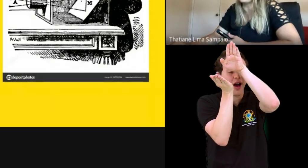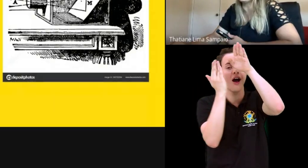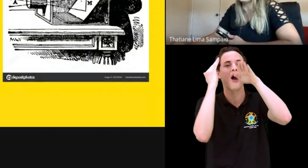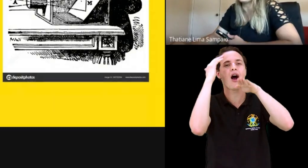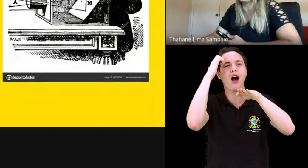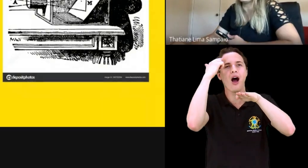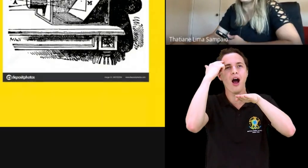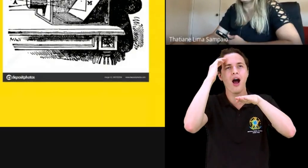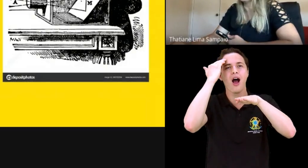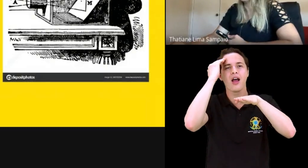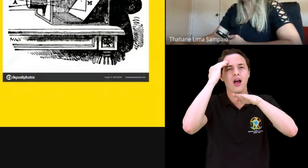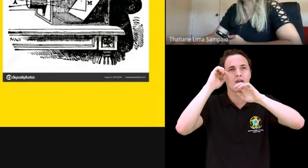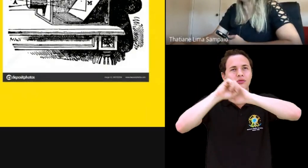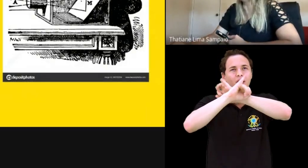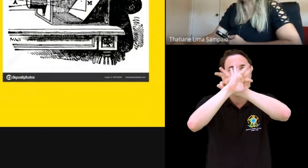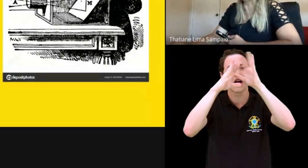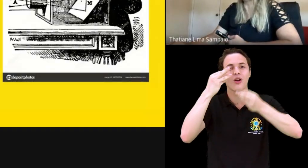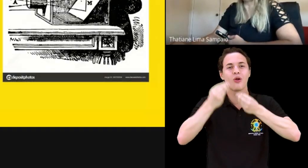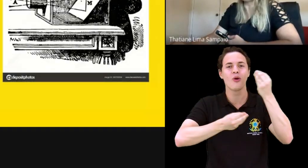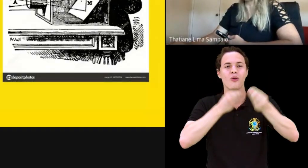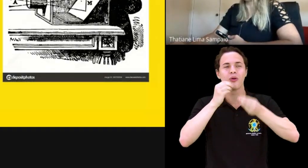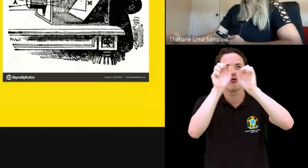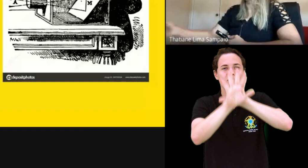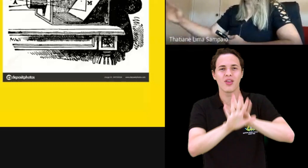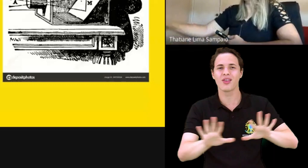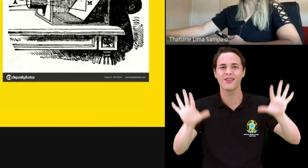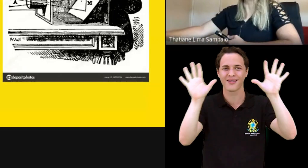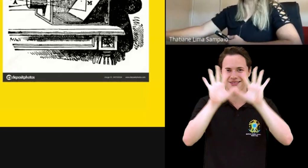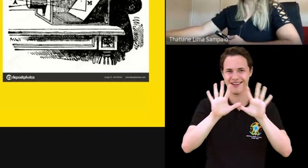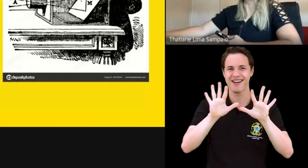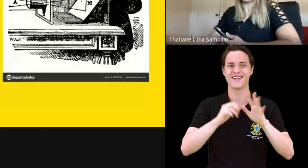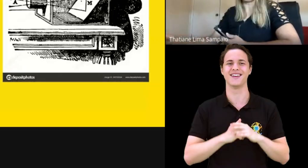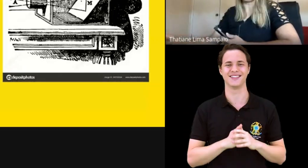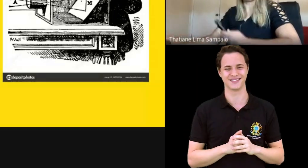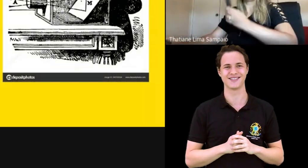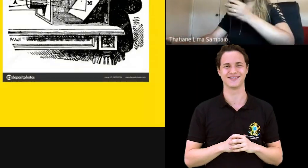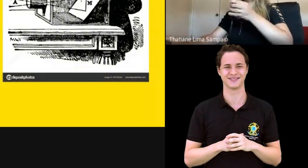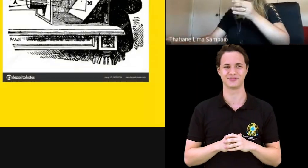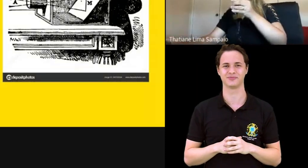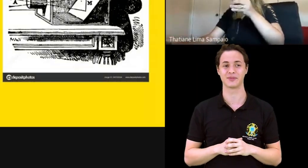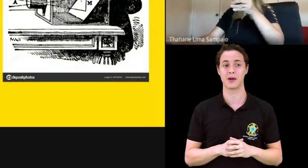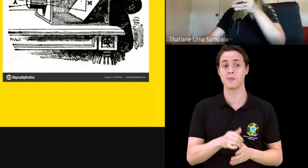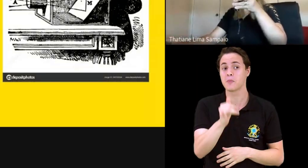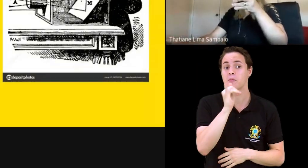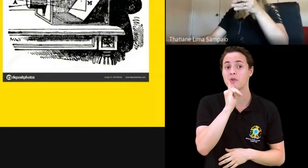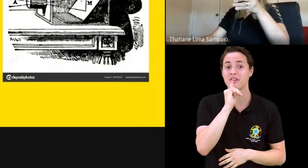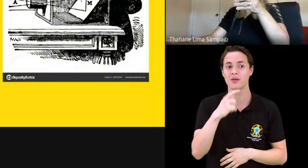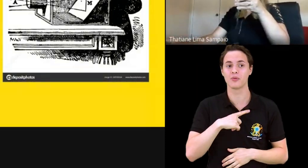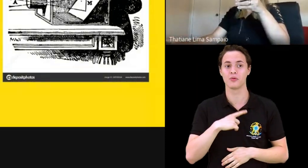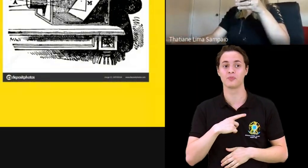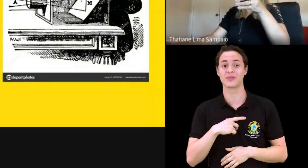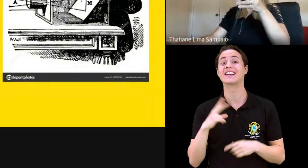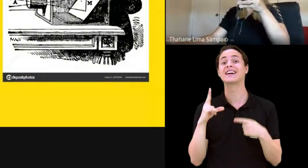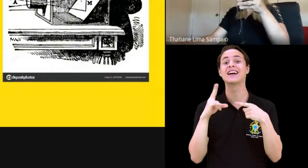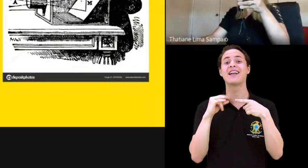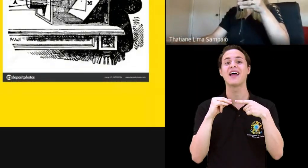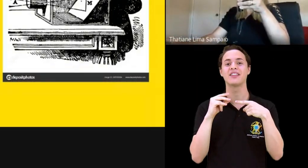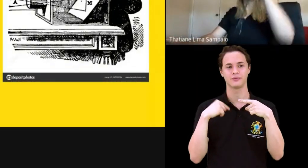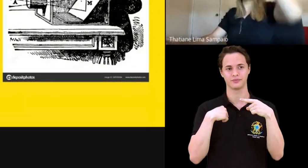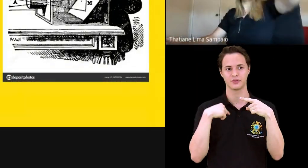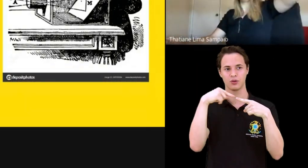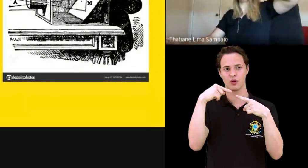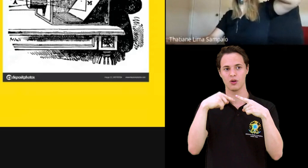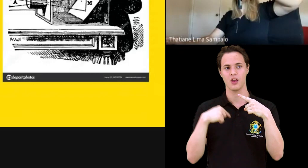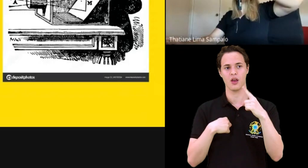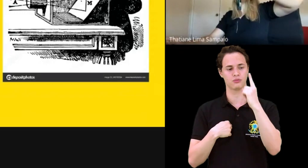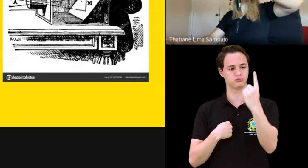a imagem está sendo posicionada no mundo real. Por exemplo, essa caneta, ela está posicionada assim no mundo